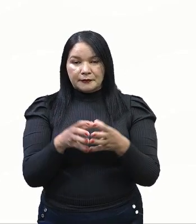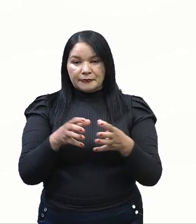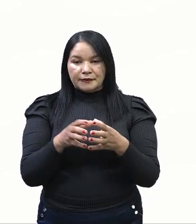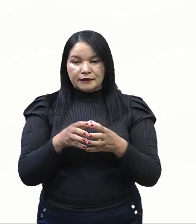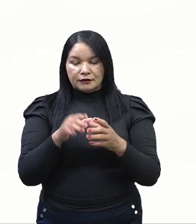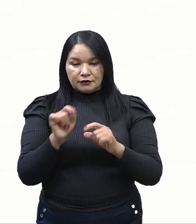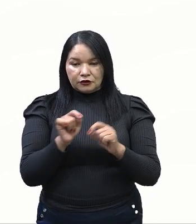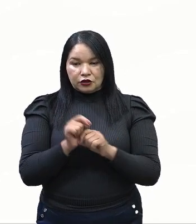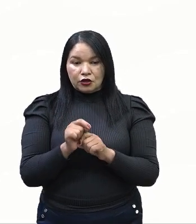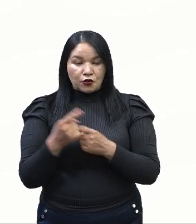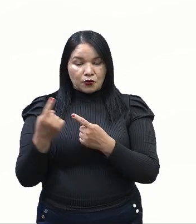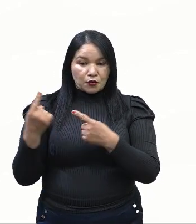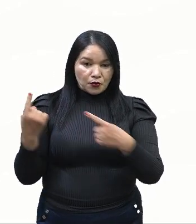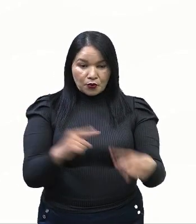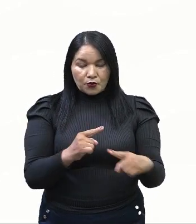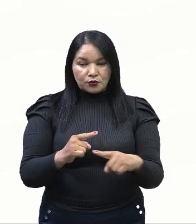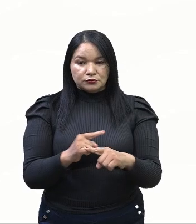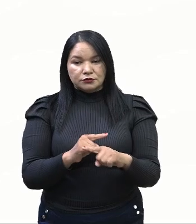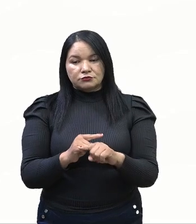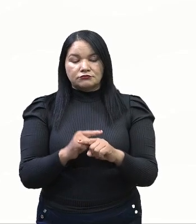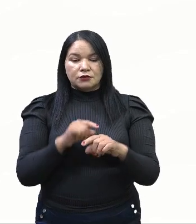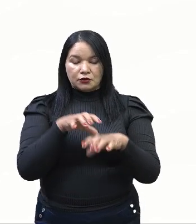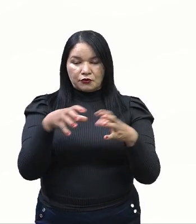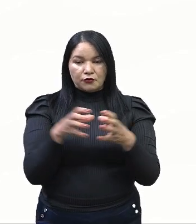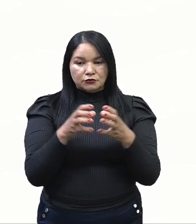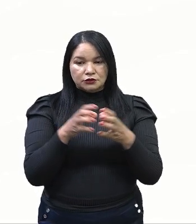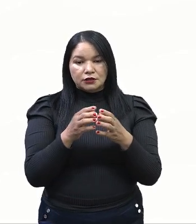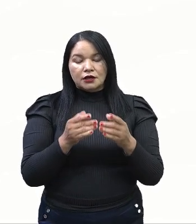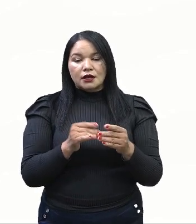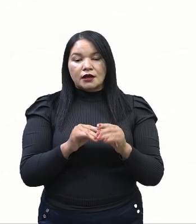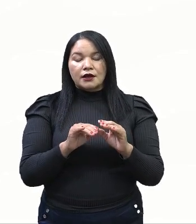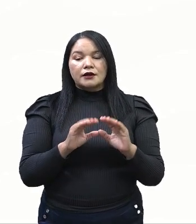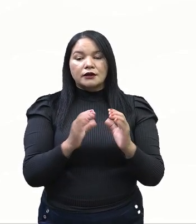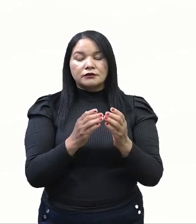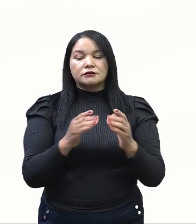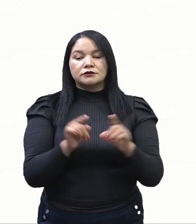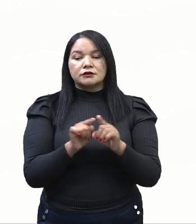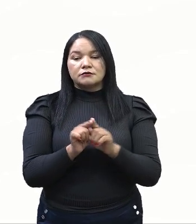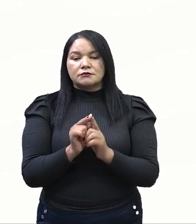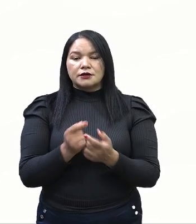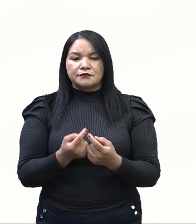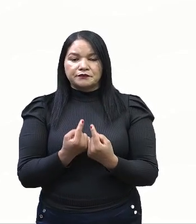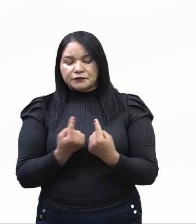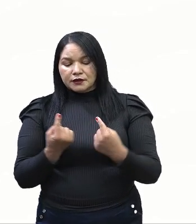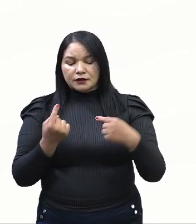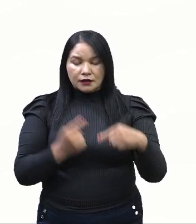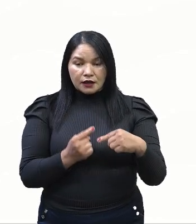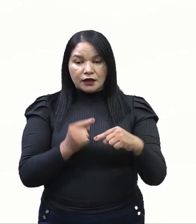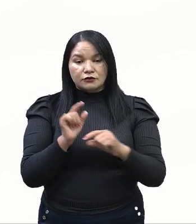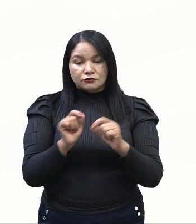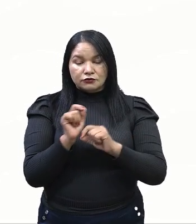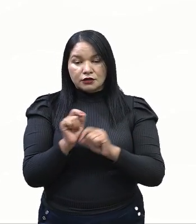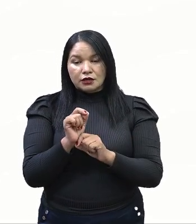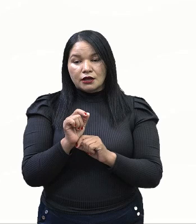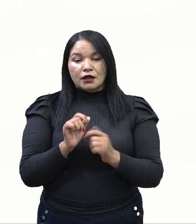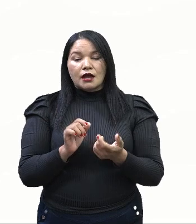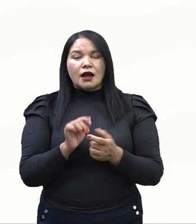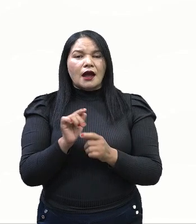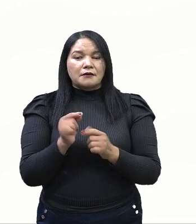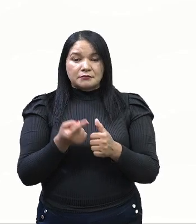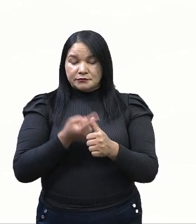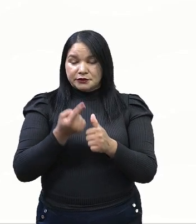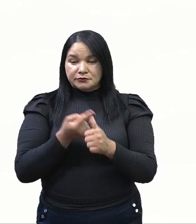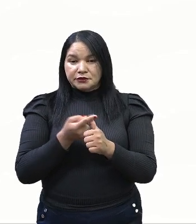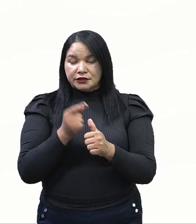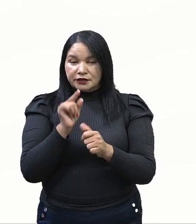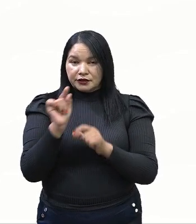a comunidade, e uma coisa interessante que vai ocorrer na Guerra do Contestado é que vai ser a primeira vez